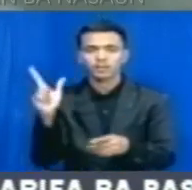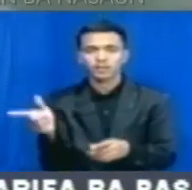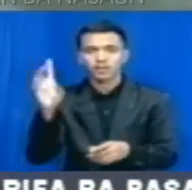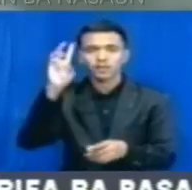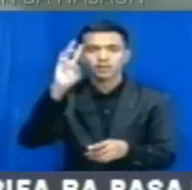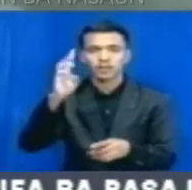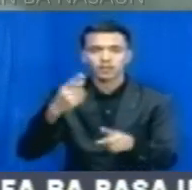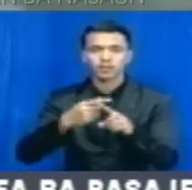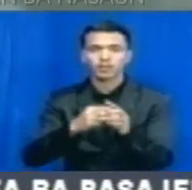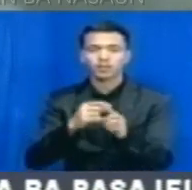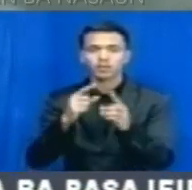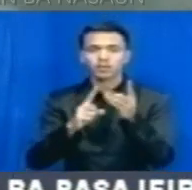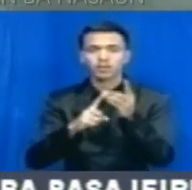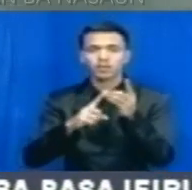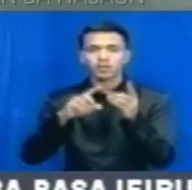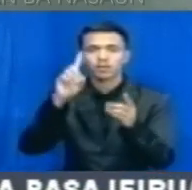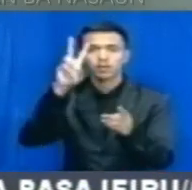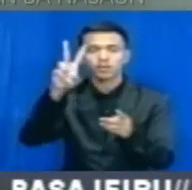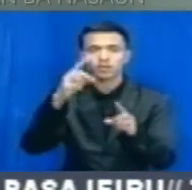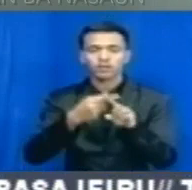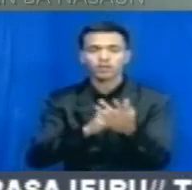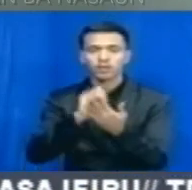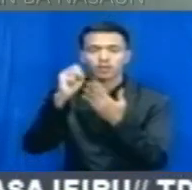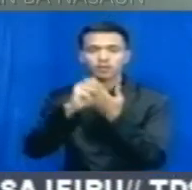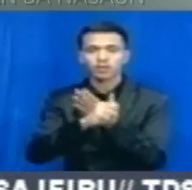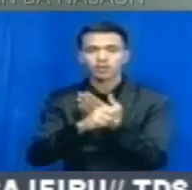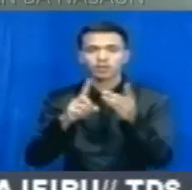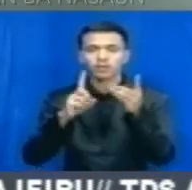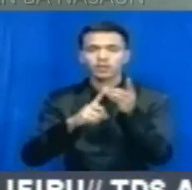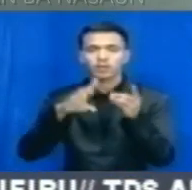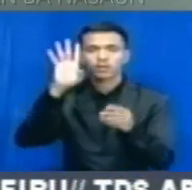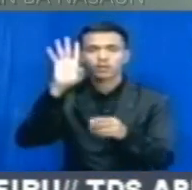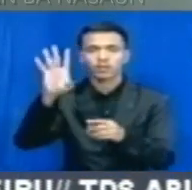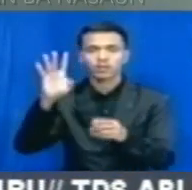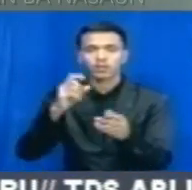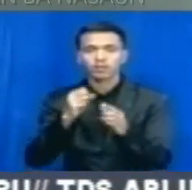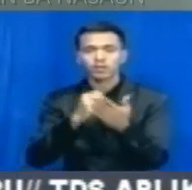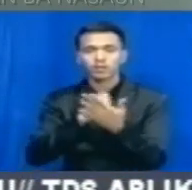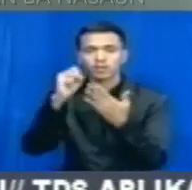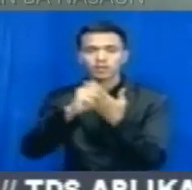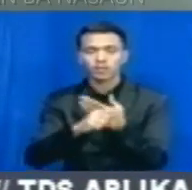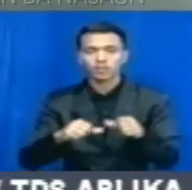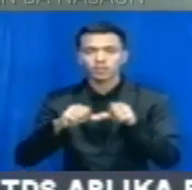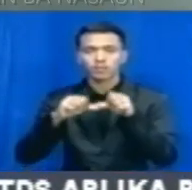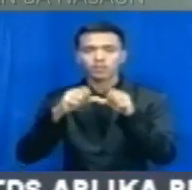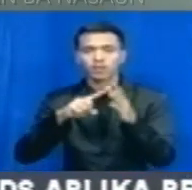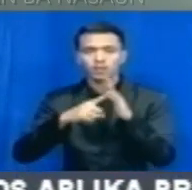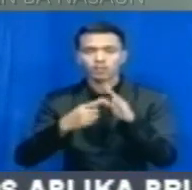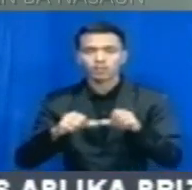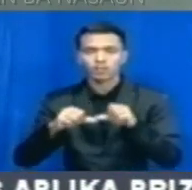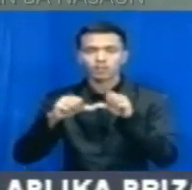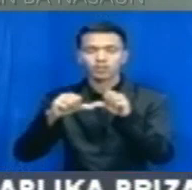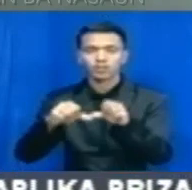ne to iha dia 2 de setembro ma poin dotu, i dia 4 de setembro komesa lao te ona, usi uma ba uma